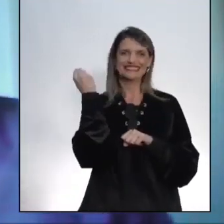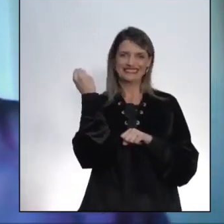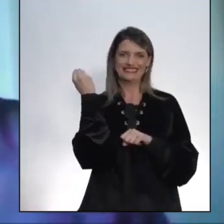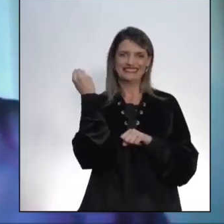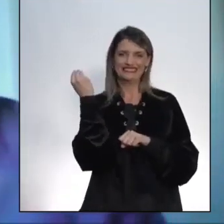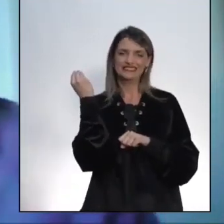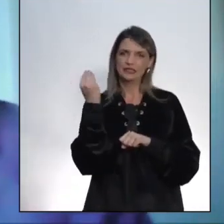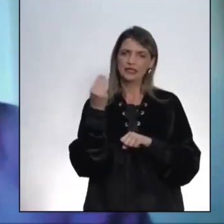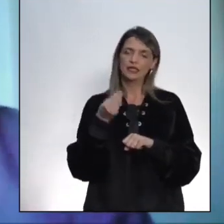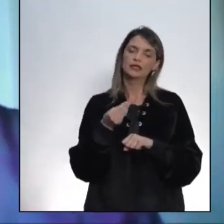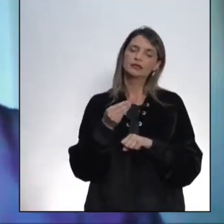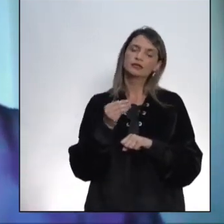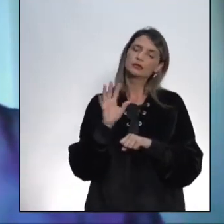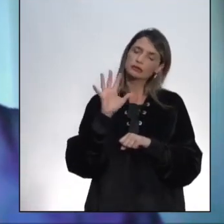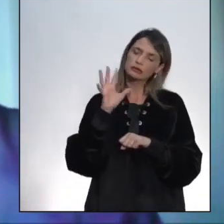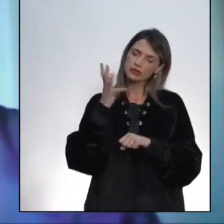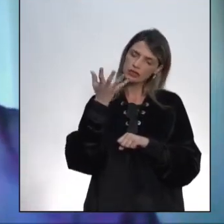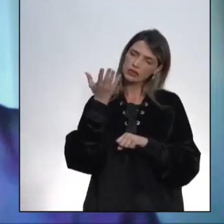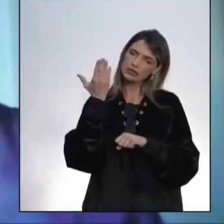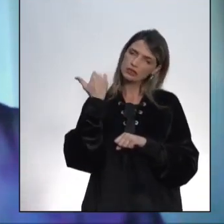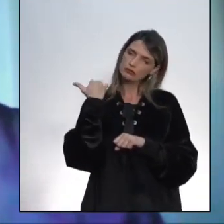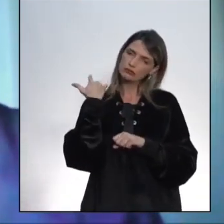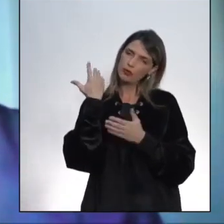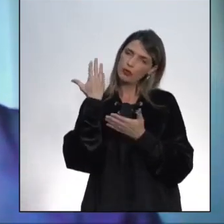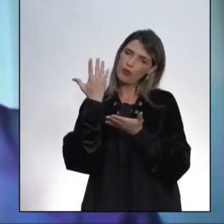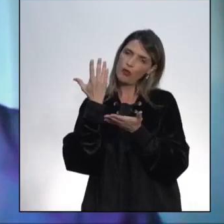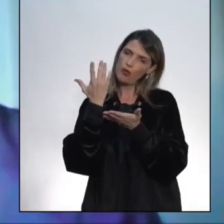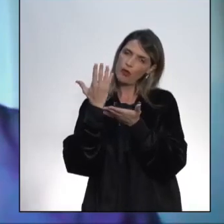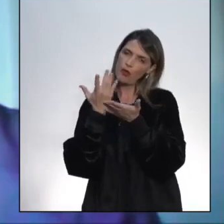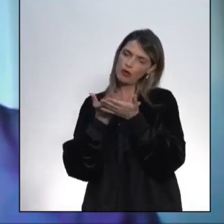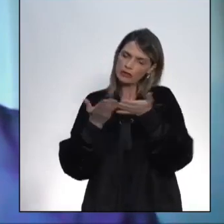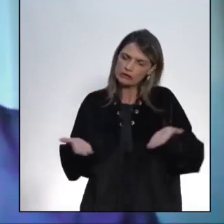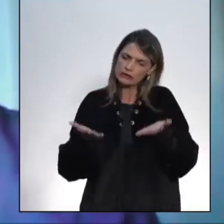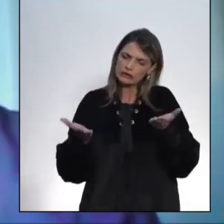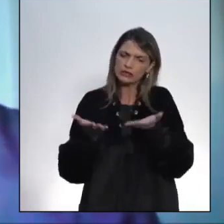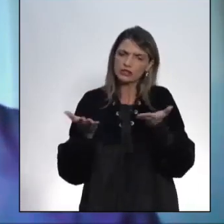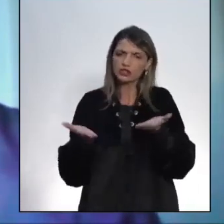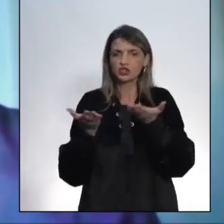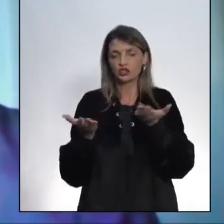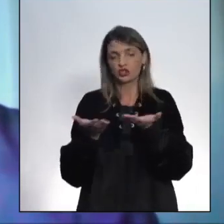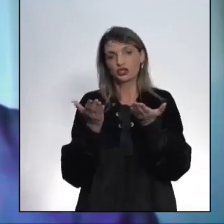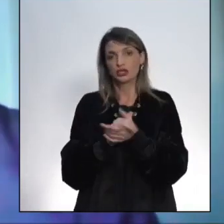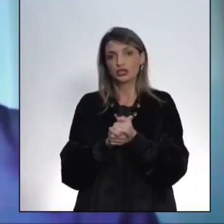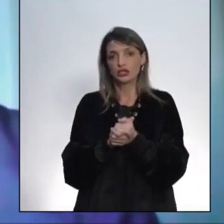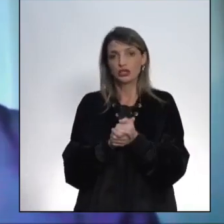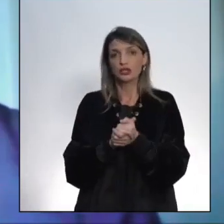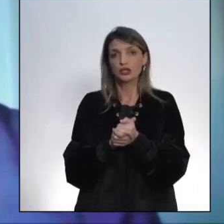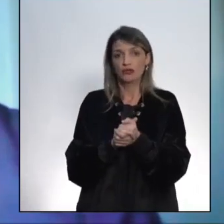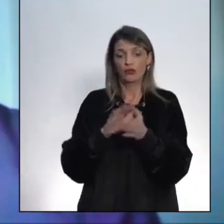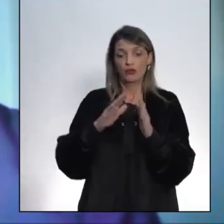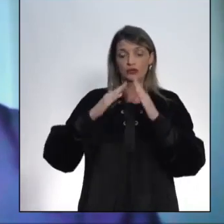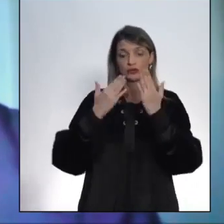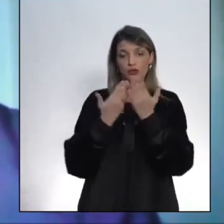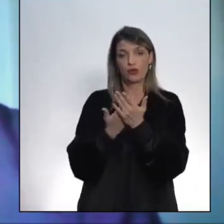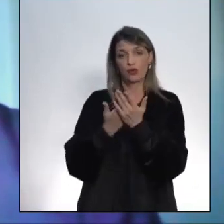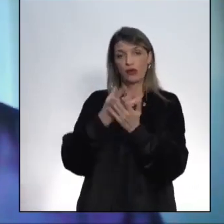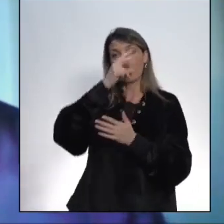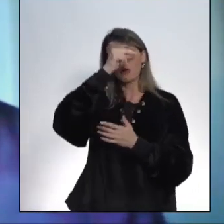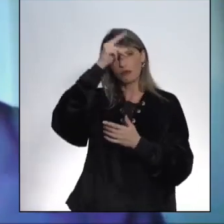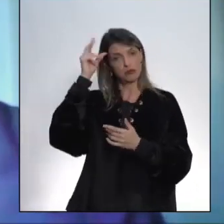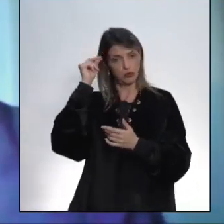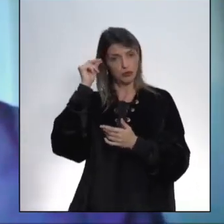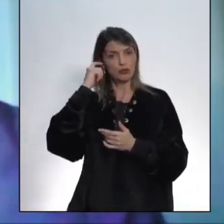vem acontecendo já há muito tempo, esse incentivo ao uso das tecnologias na rede pública, ele